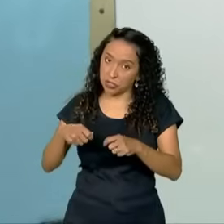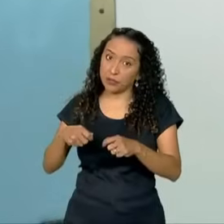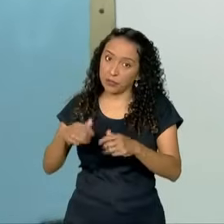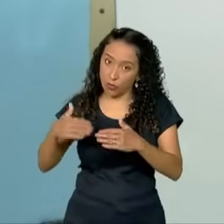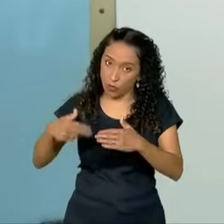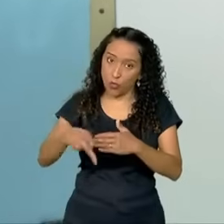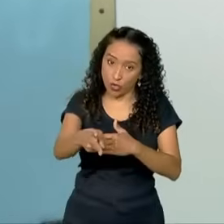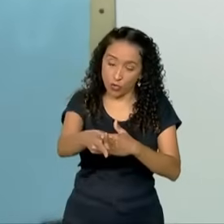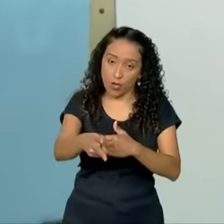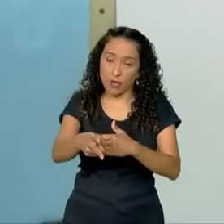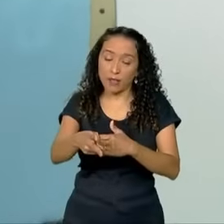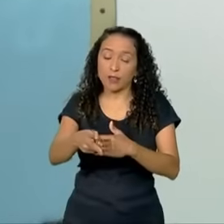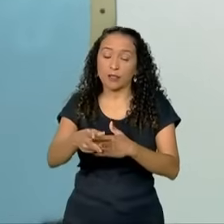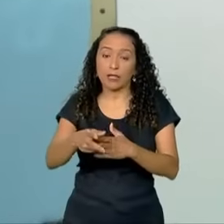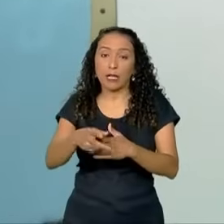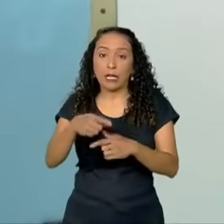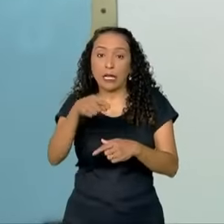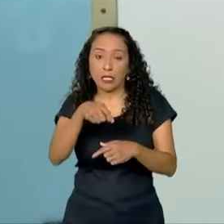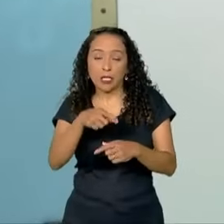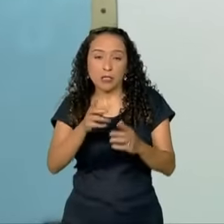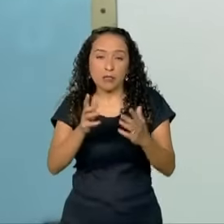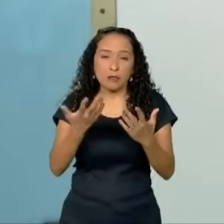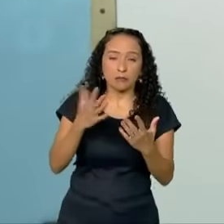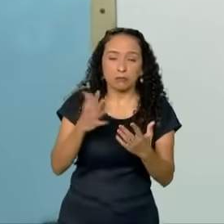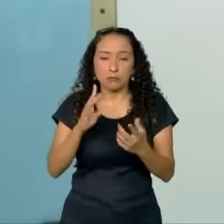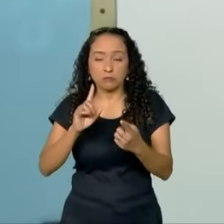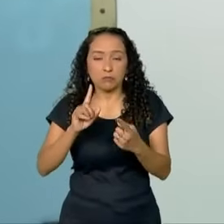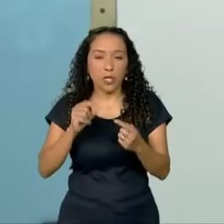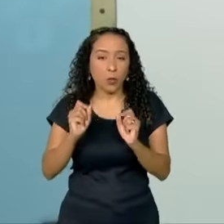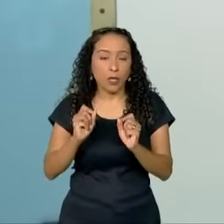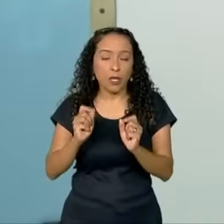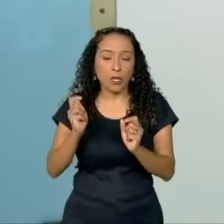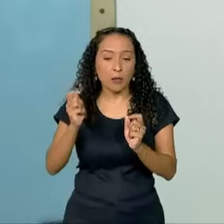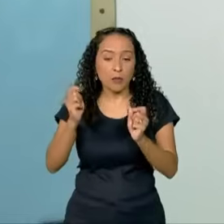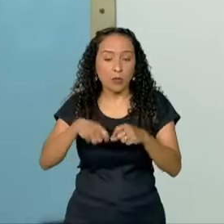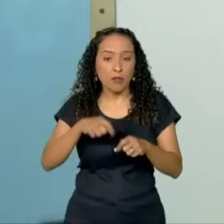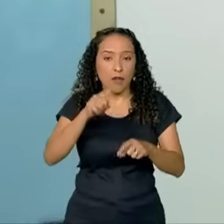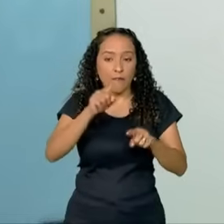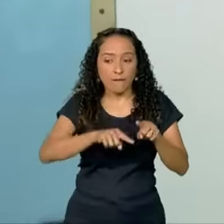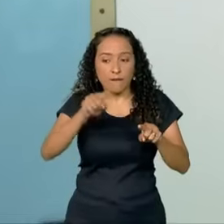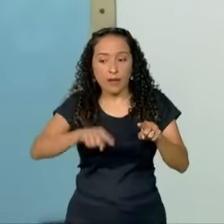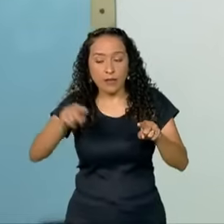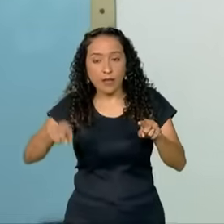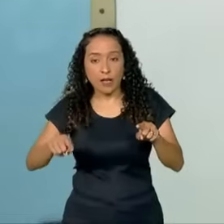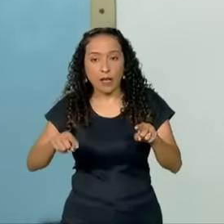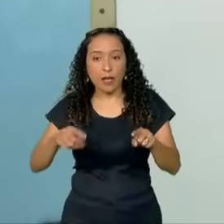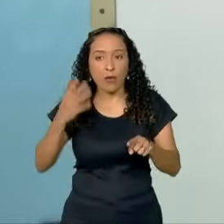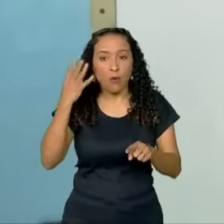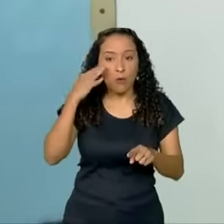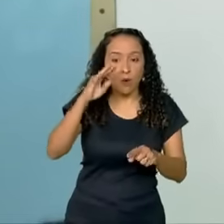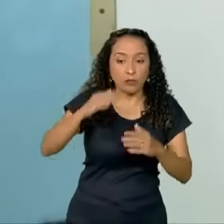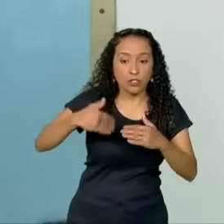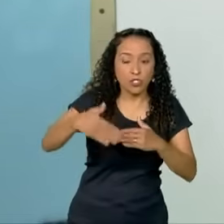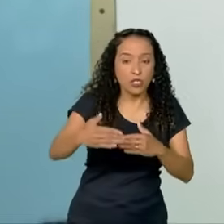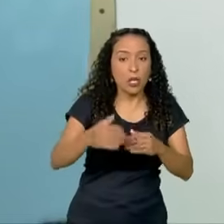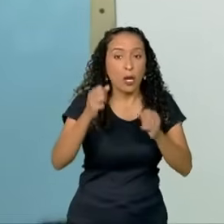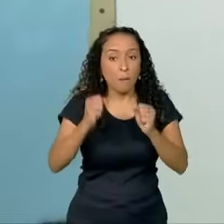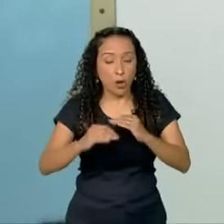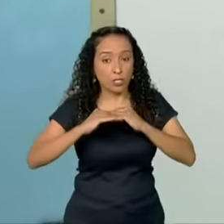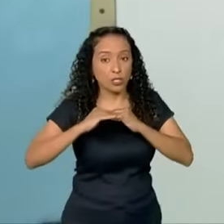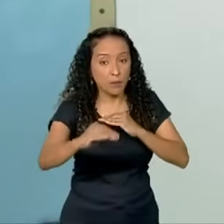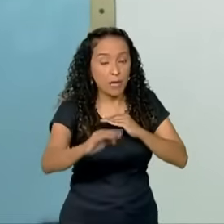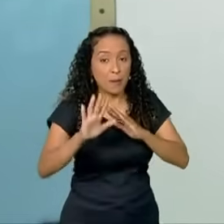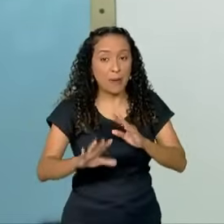diferente. As previsões aqui é que possam variar durante os próximos 4 dias, pode até estabilizar, em